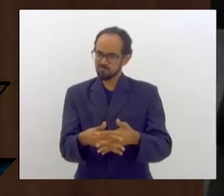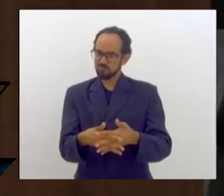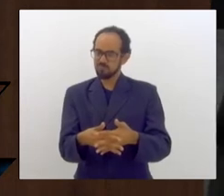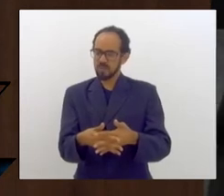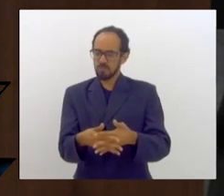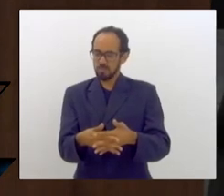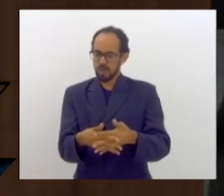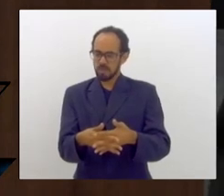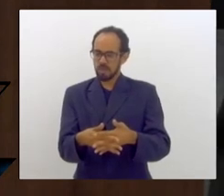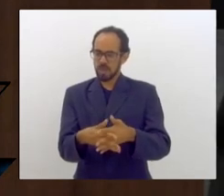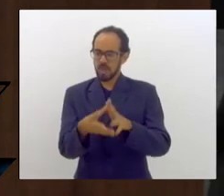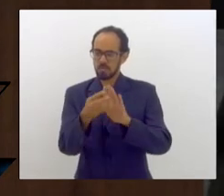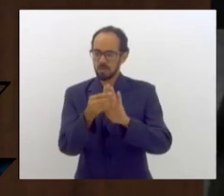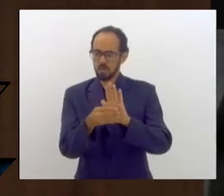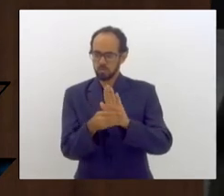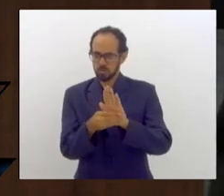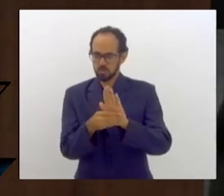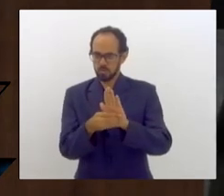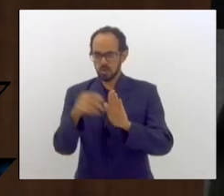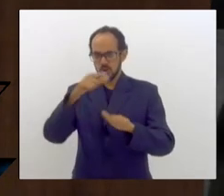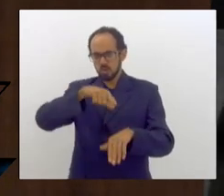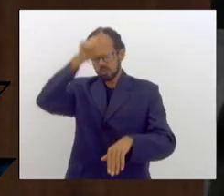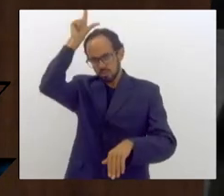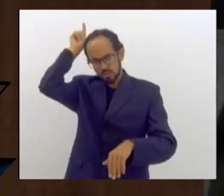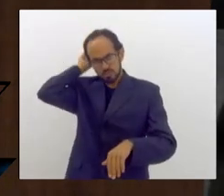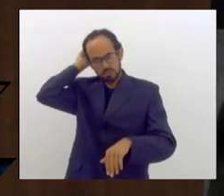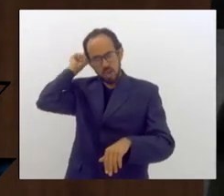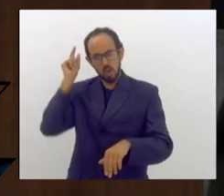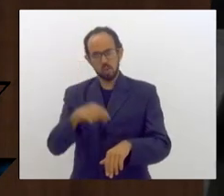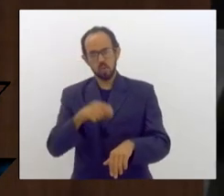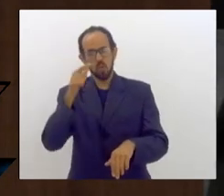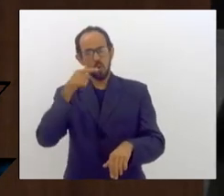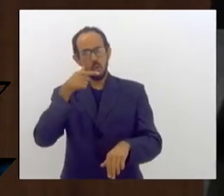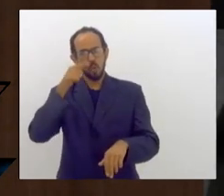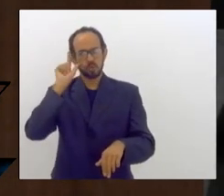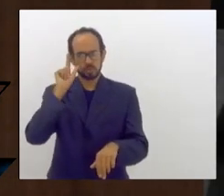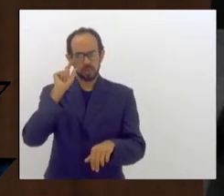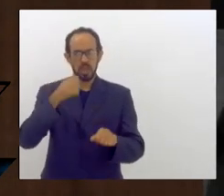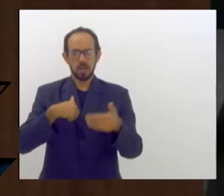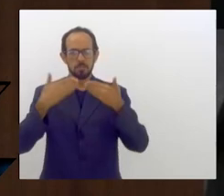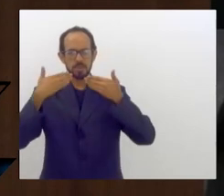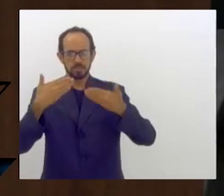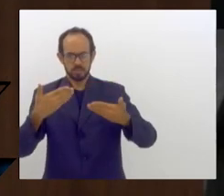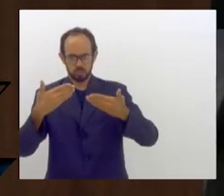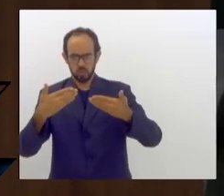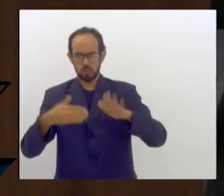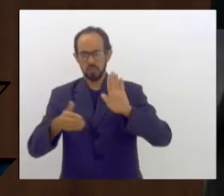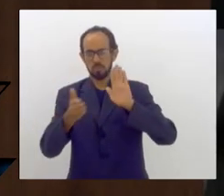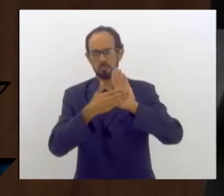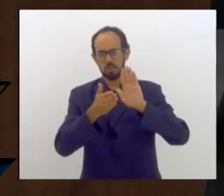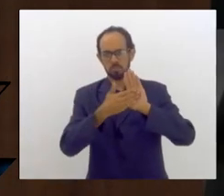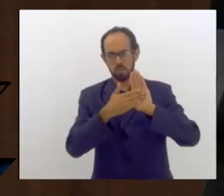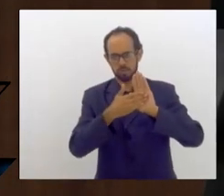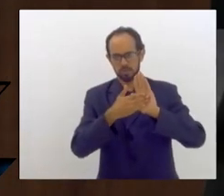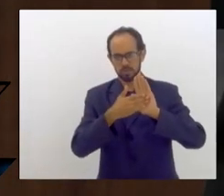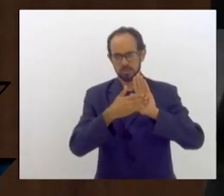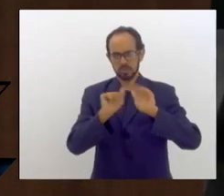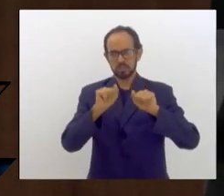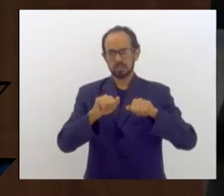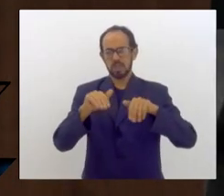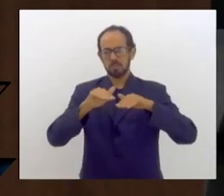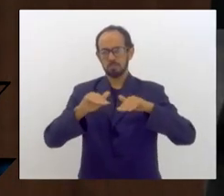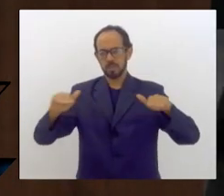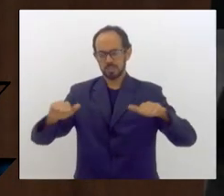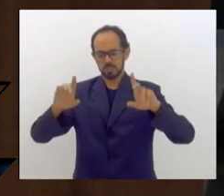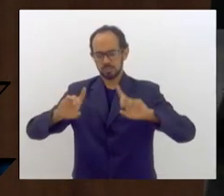Luiz Paulo, com muita ponderação, apresentou na sessão de ontem uma proposta de se levar à mesa diretora para